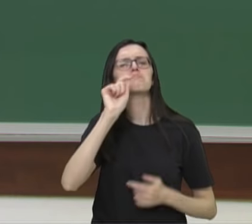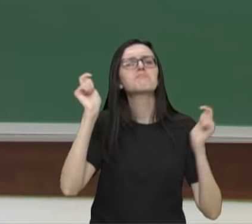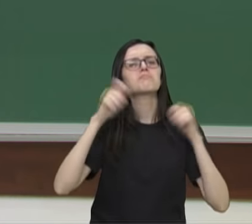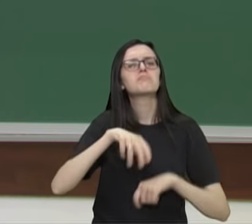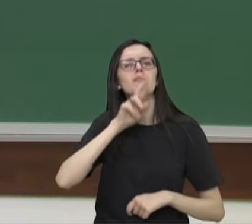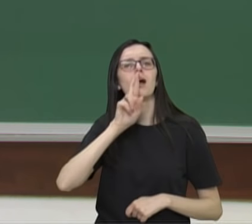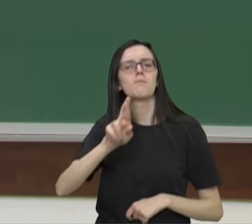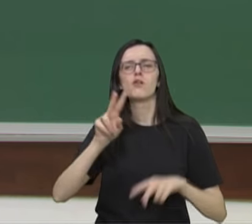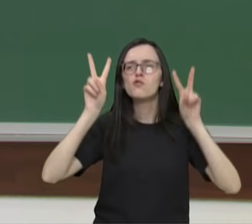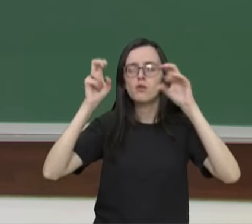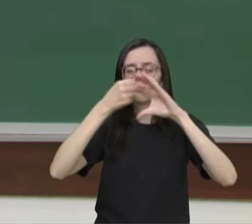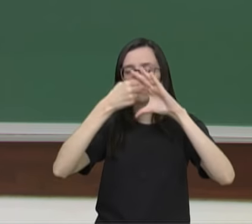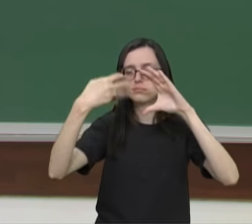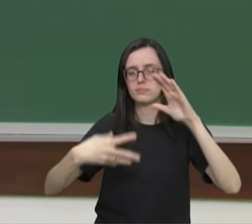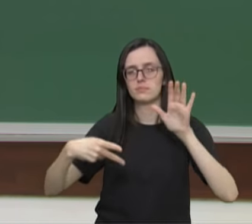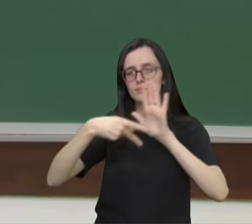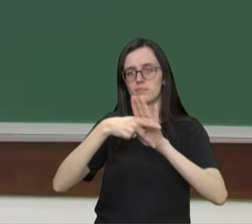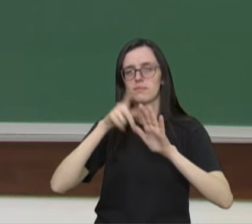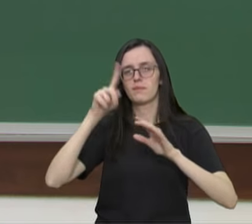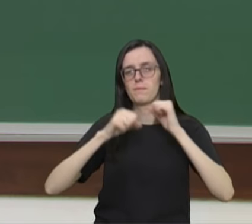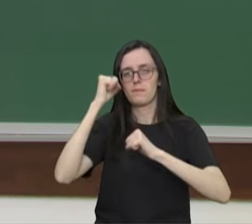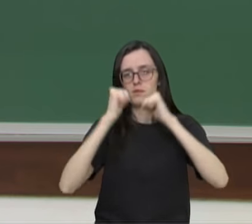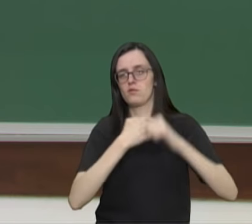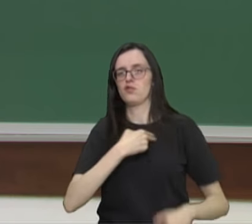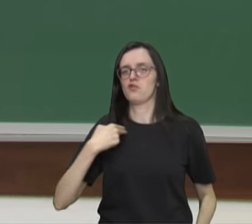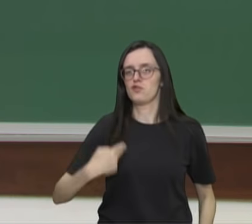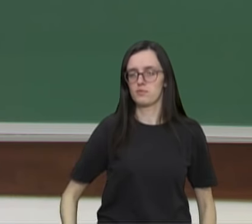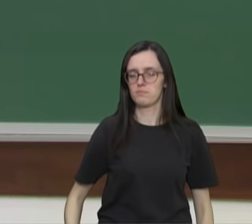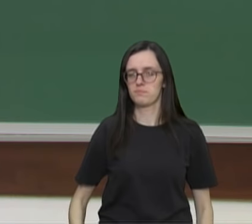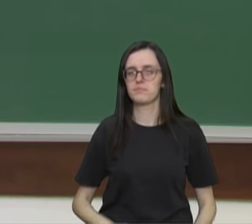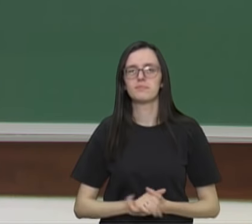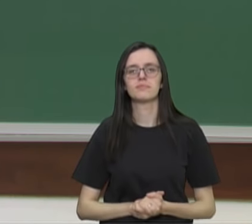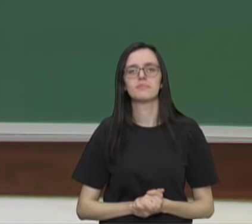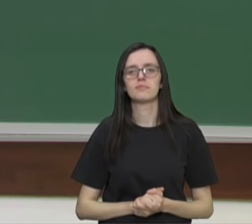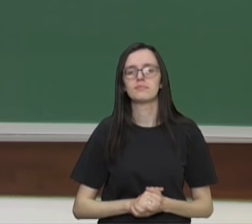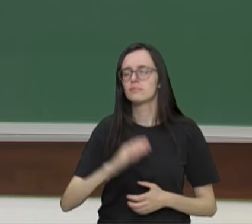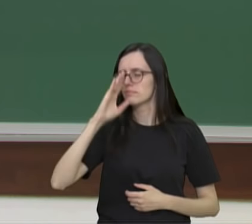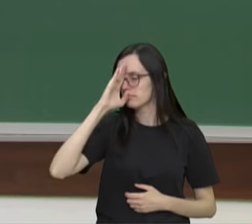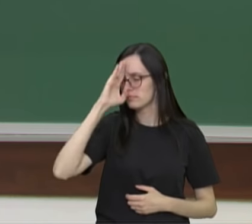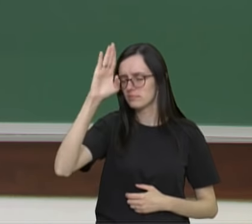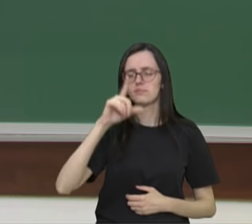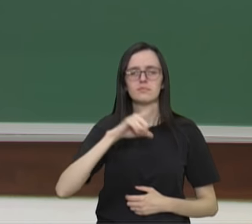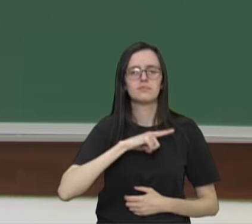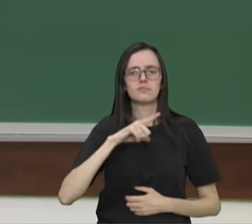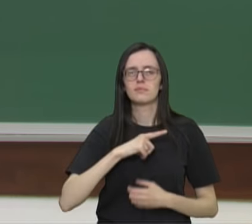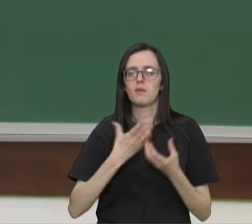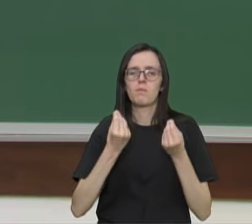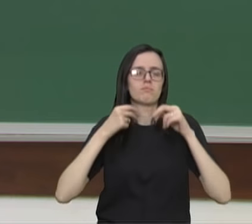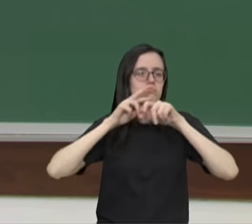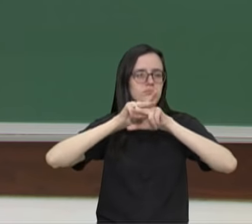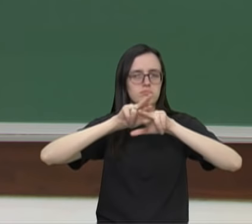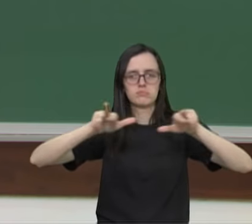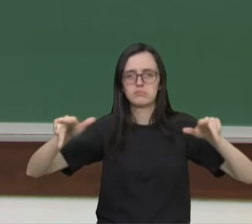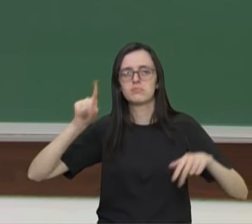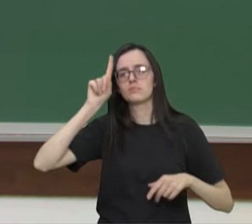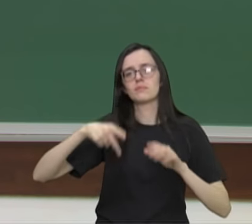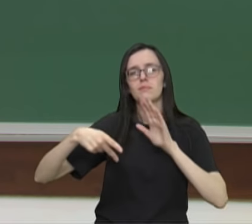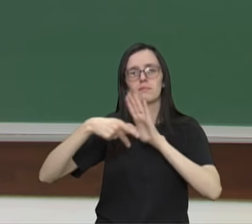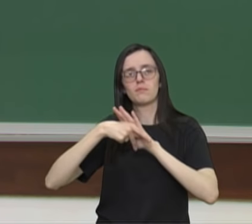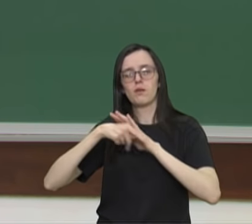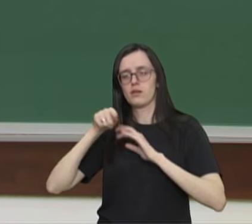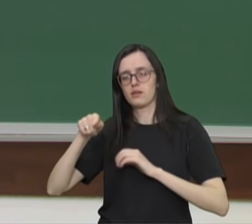a essa caracterização da indústria na china principalmente que apresenta um grande rico de e diversificado parque